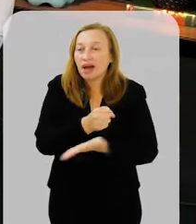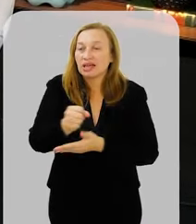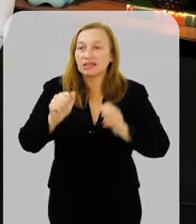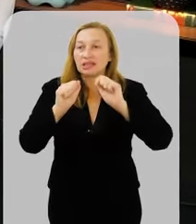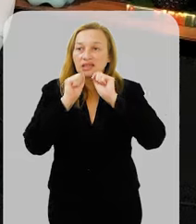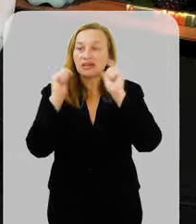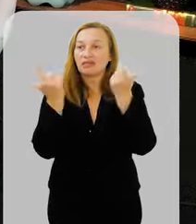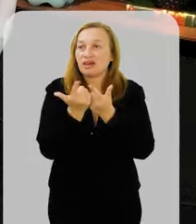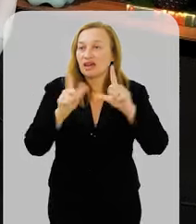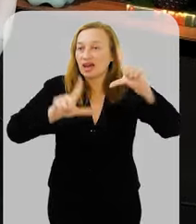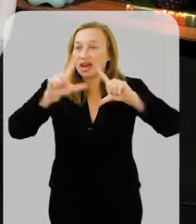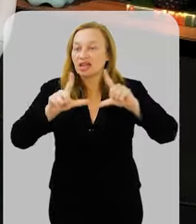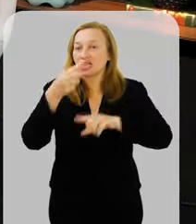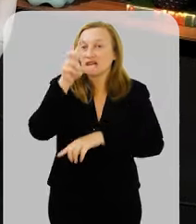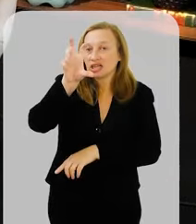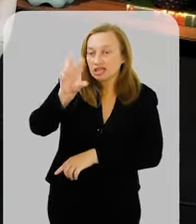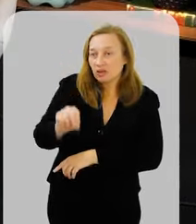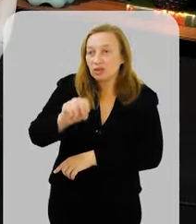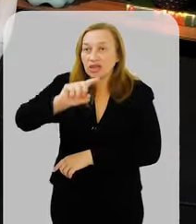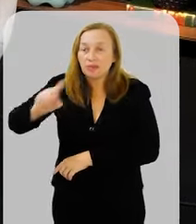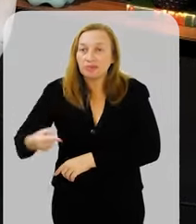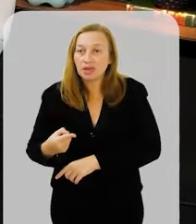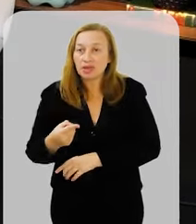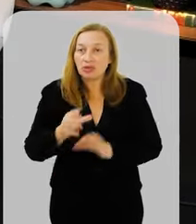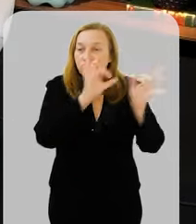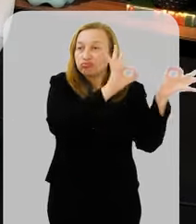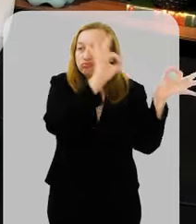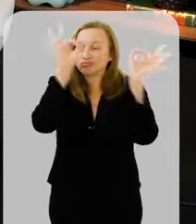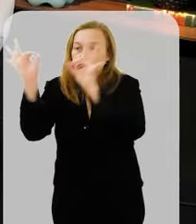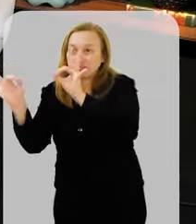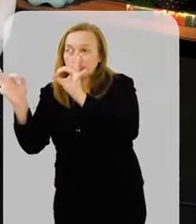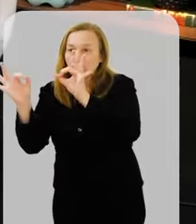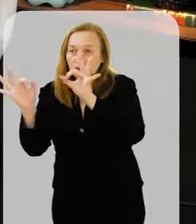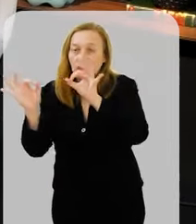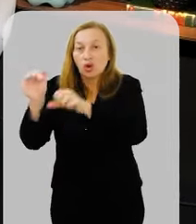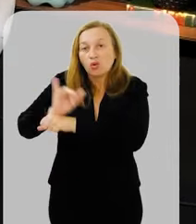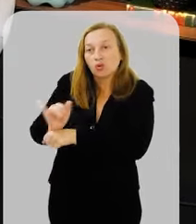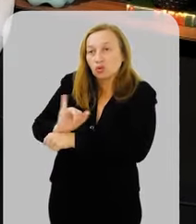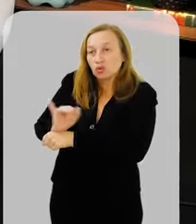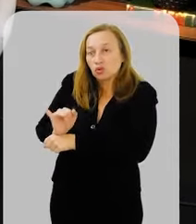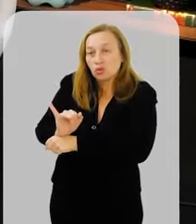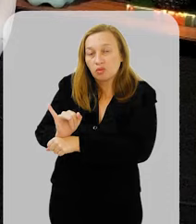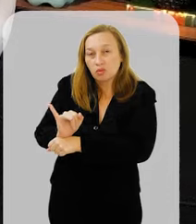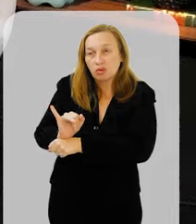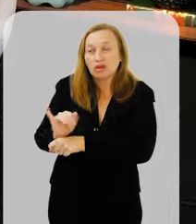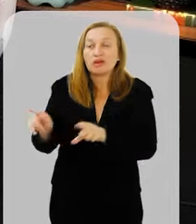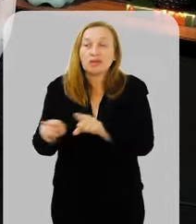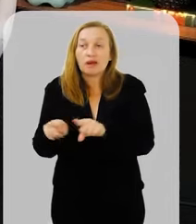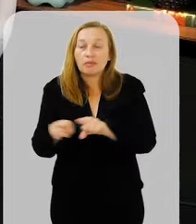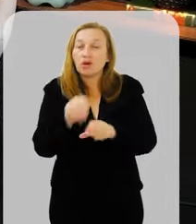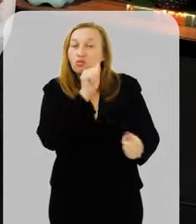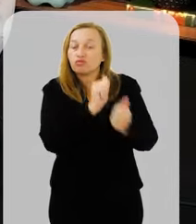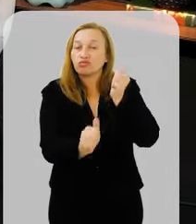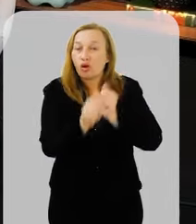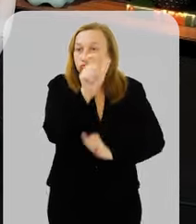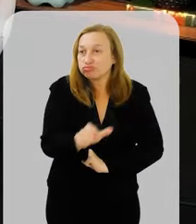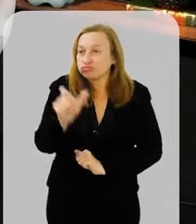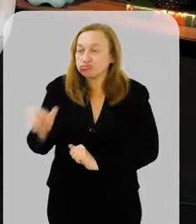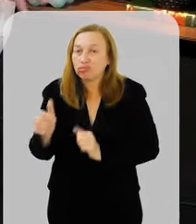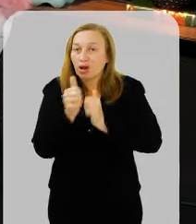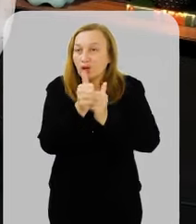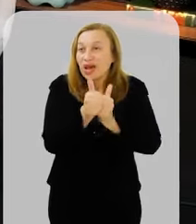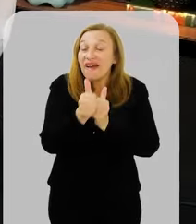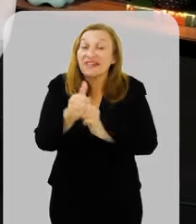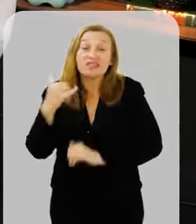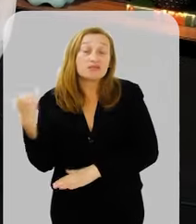TV Alerj até agora, cerca de 50 mil telespectadores, internautas lá no YouTube assistindo também os jogos.